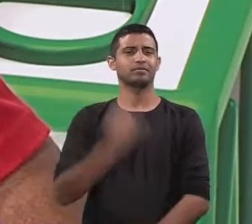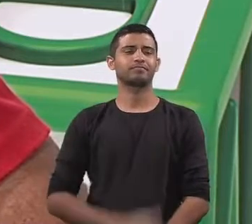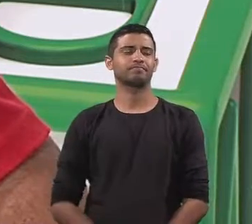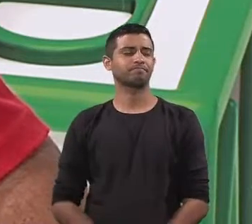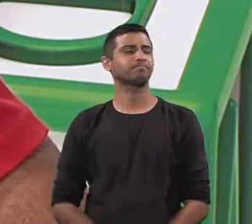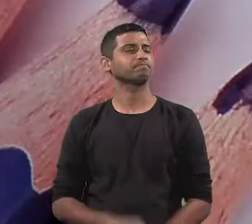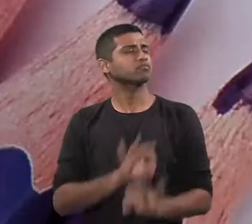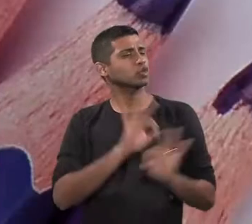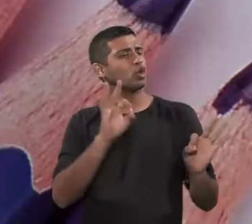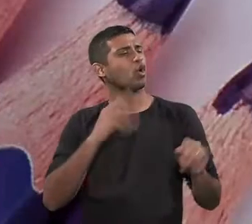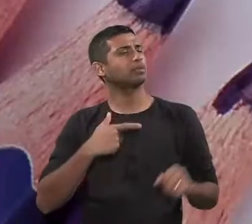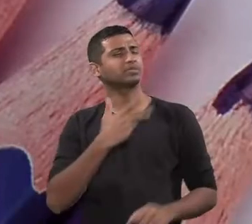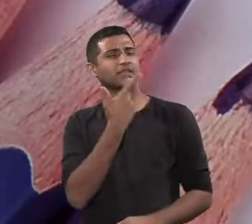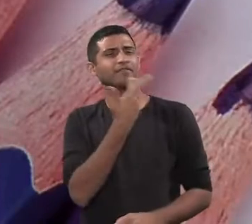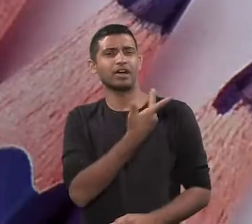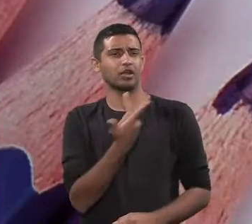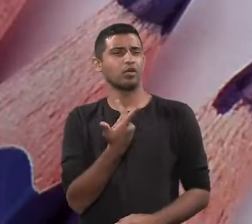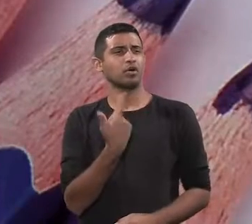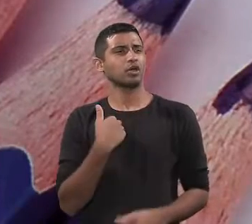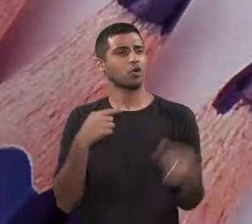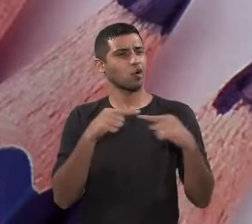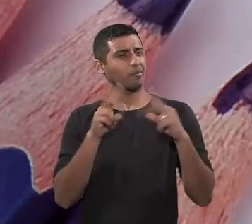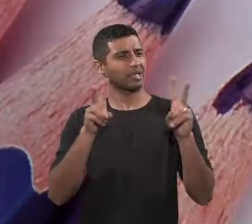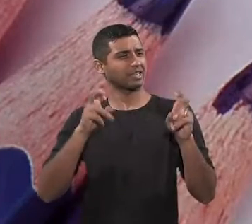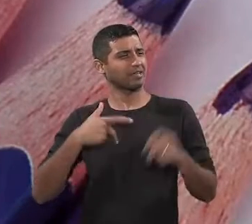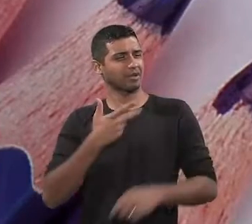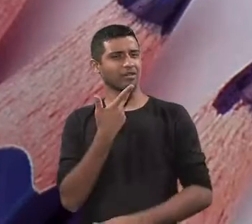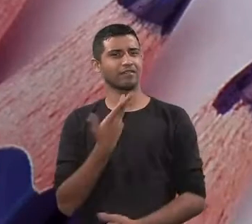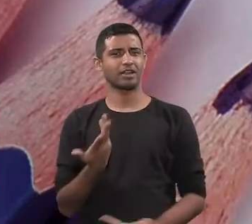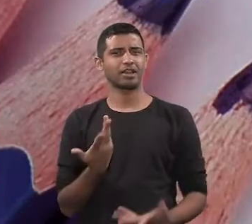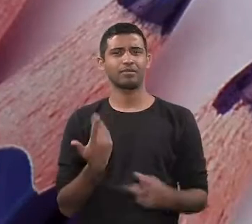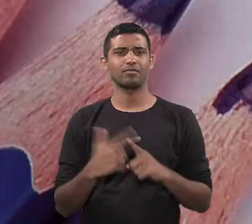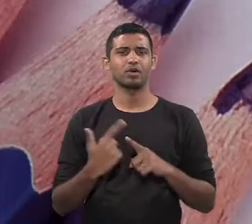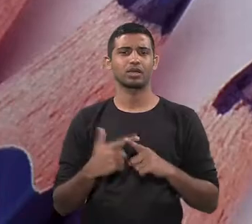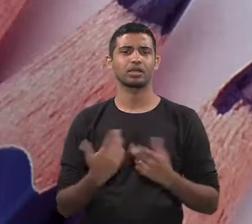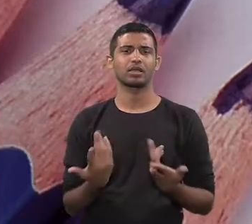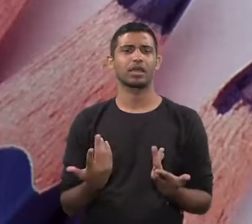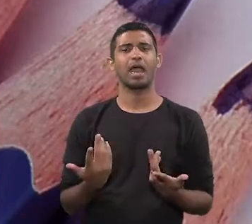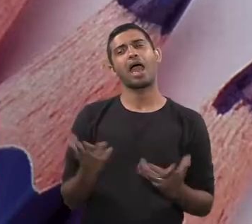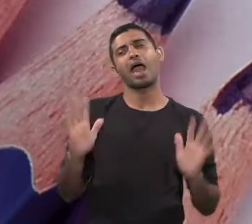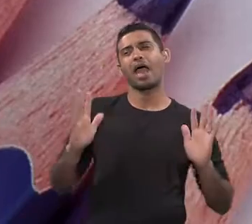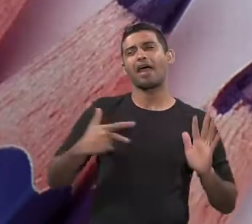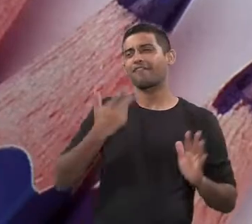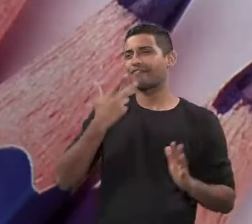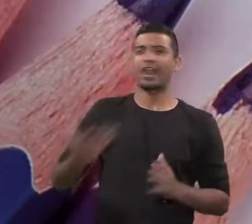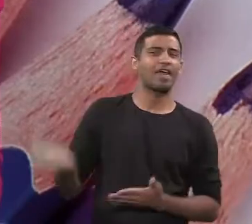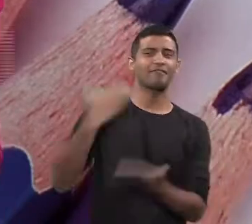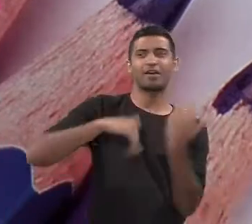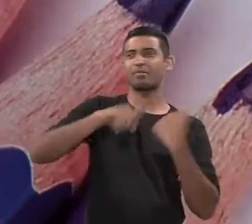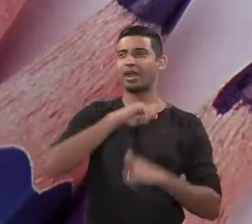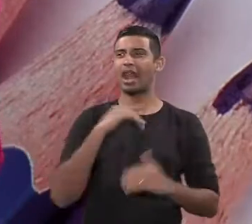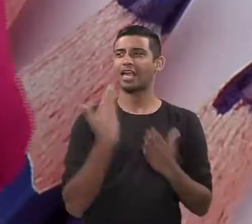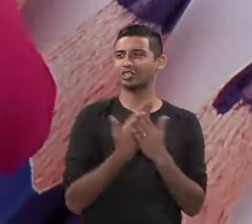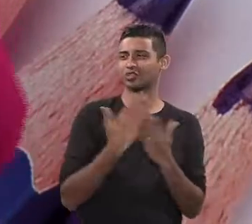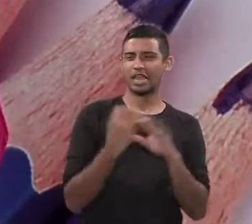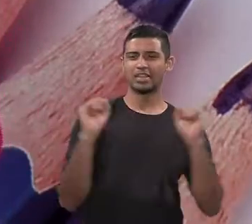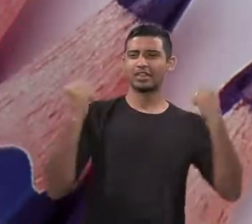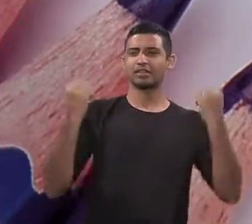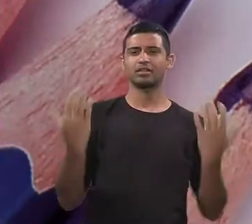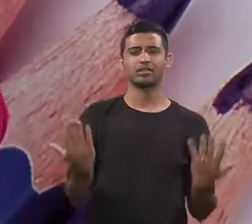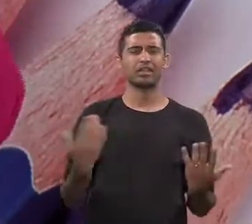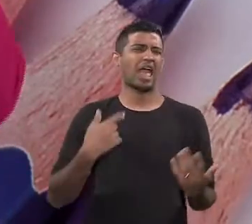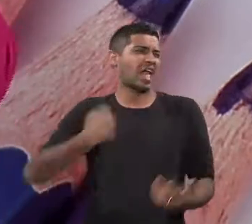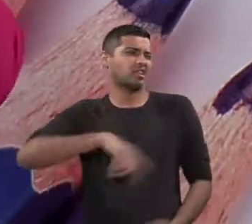aspecto. Perfeito, você falou, eu ia exatamente tocar nesse assunto, porque é sempre assim, aula de educação física,